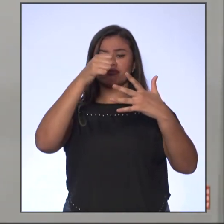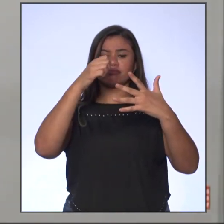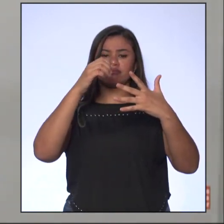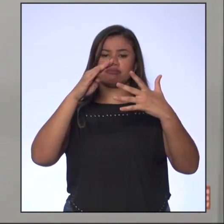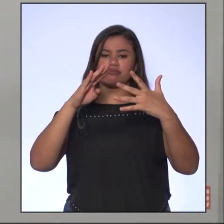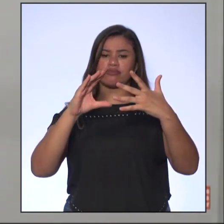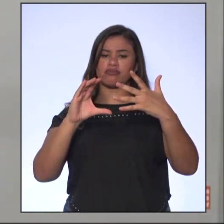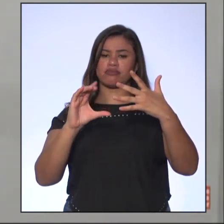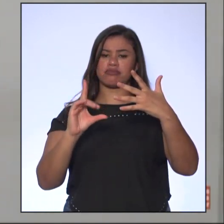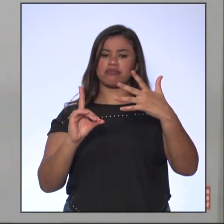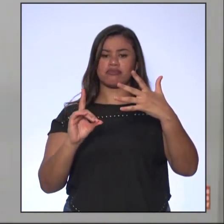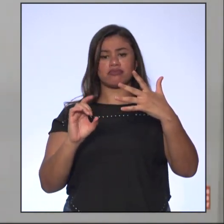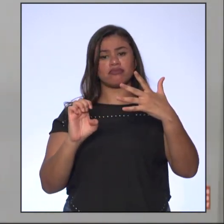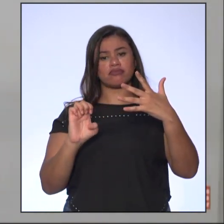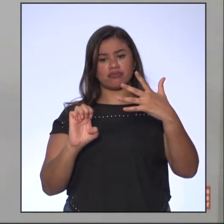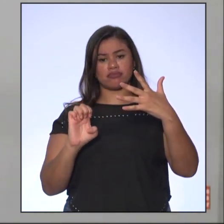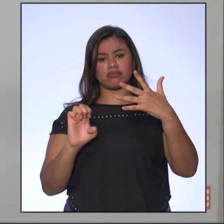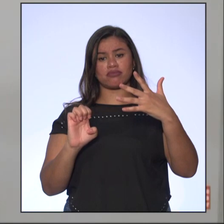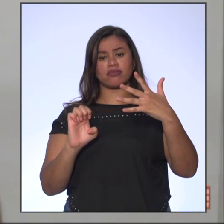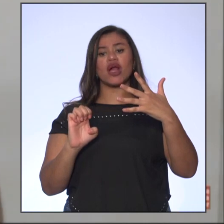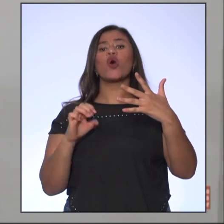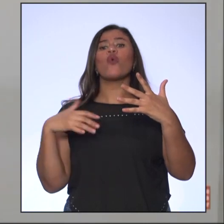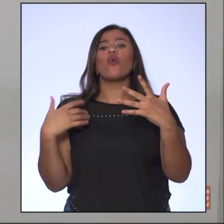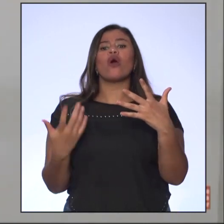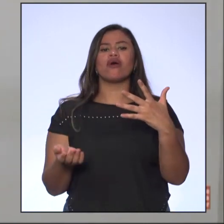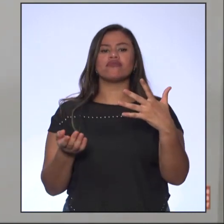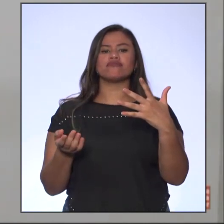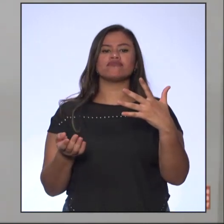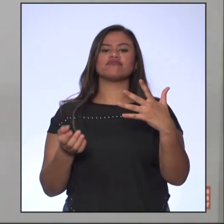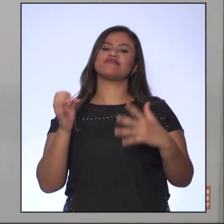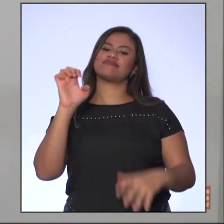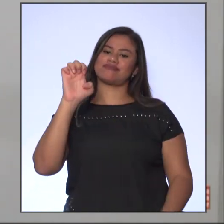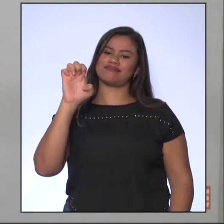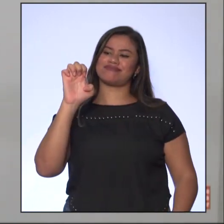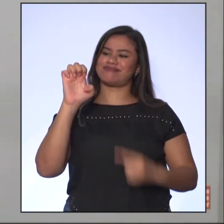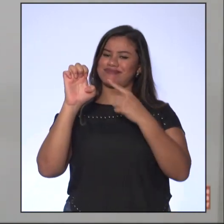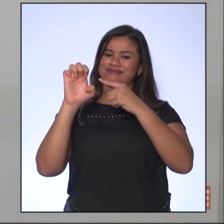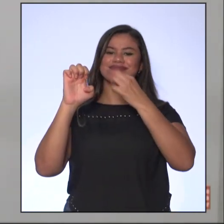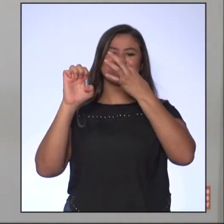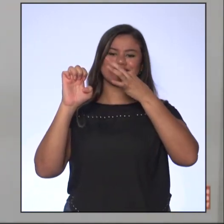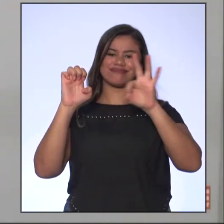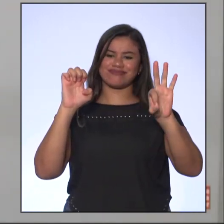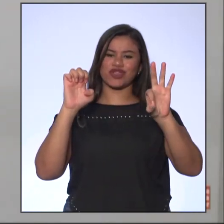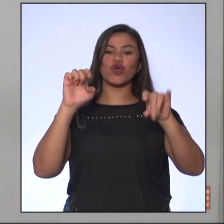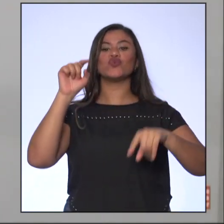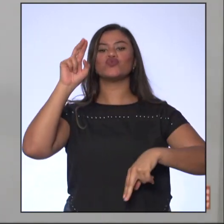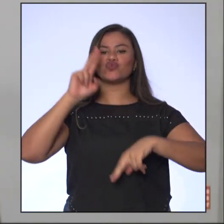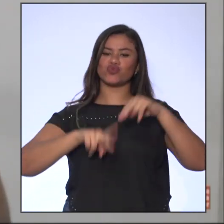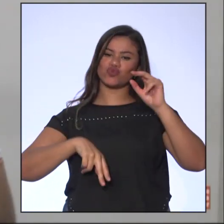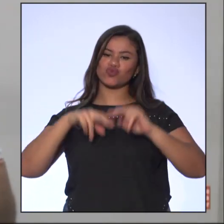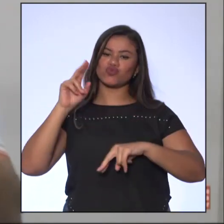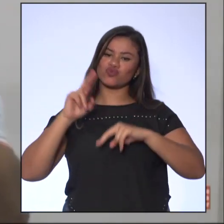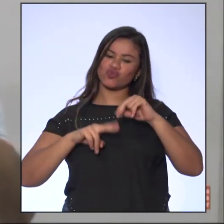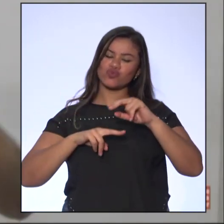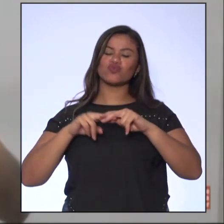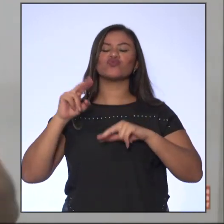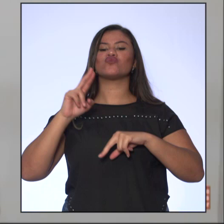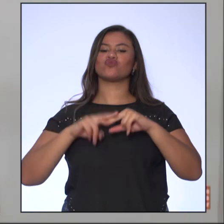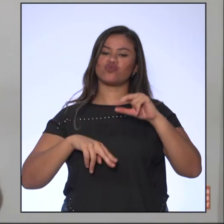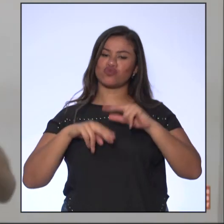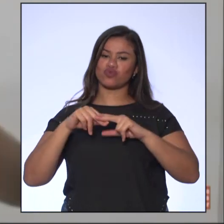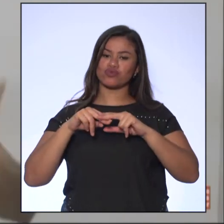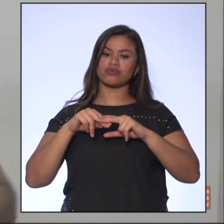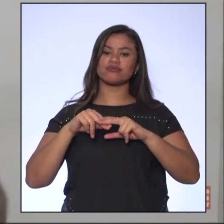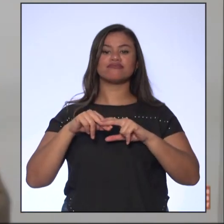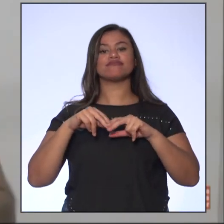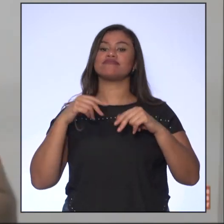ó, a alternativa é o mês de junho e o mês de agosto. Observe que uma questão do Enem,